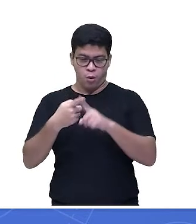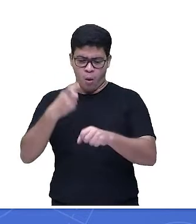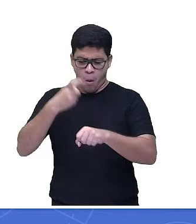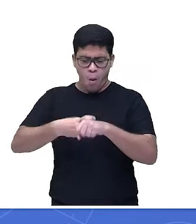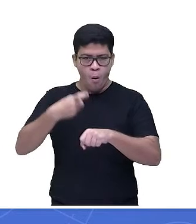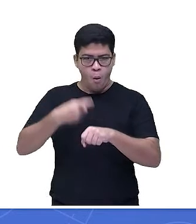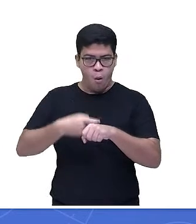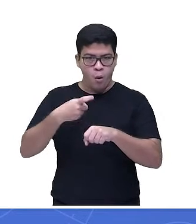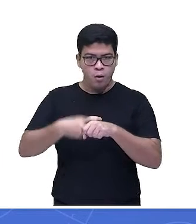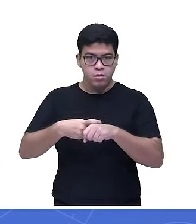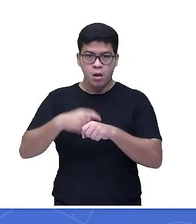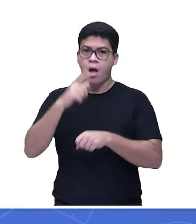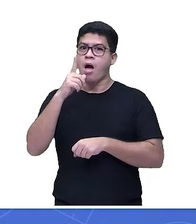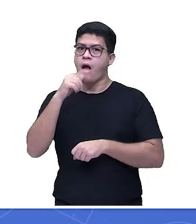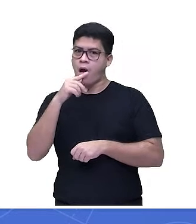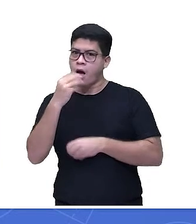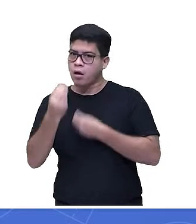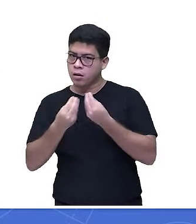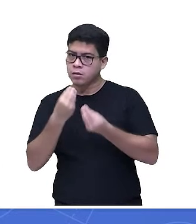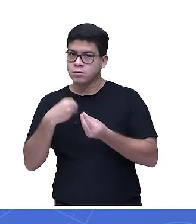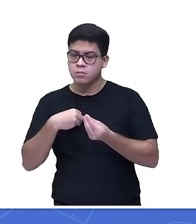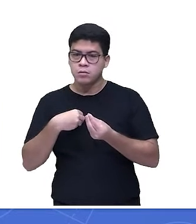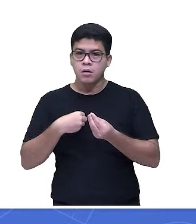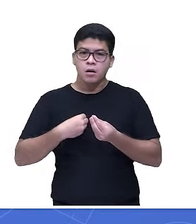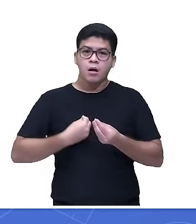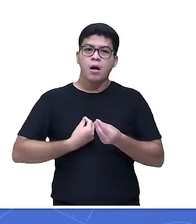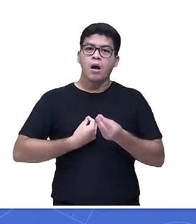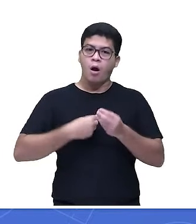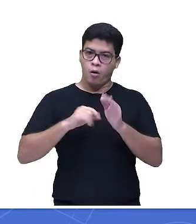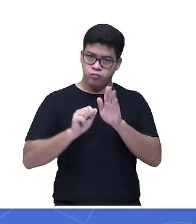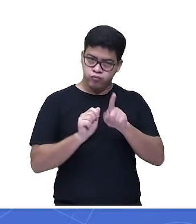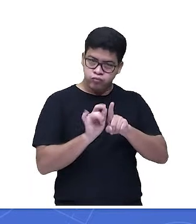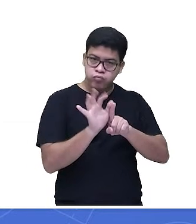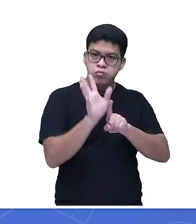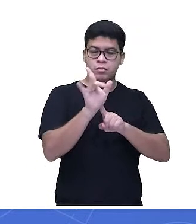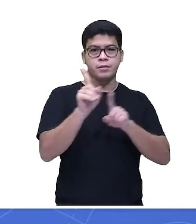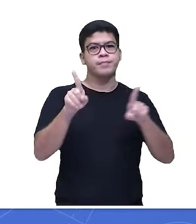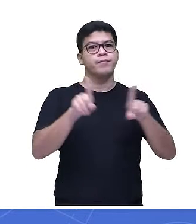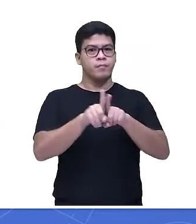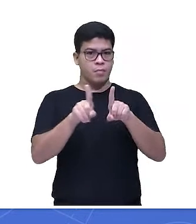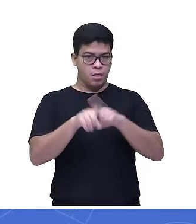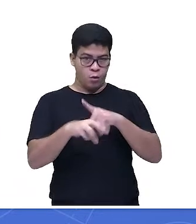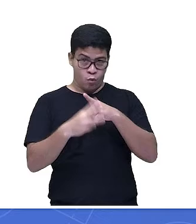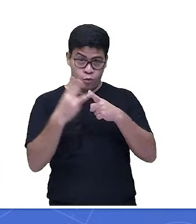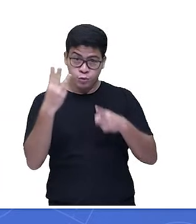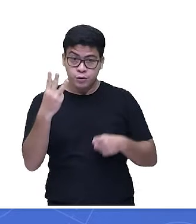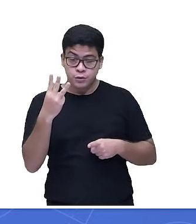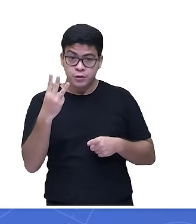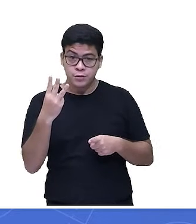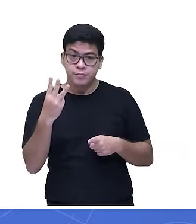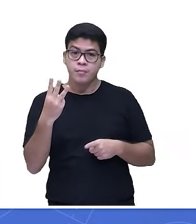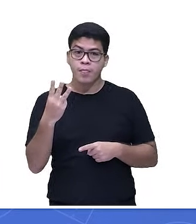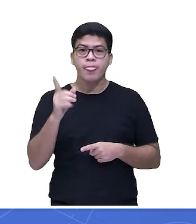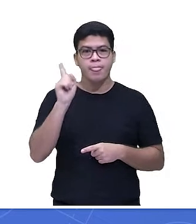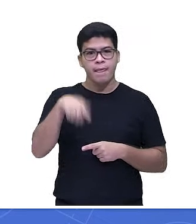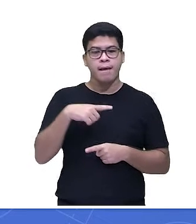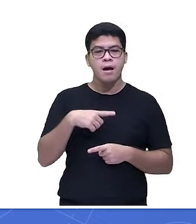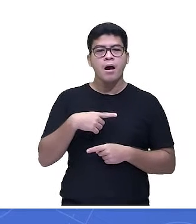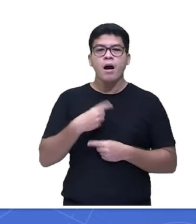líquido e gasoso, tá? Então, nós temos aqui um exemplo de uma mistura homogênea no estado líquido, que é